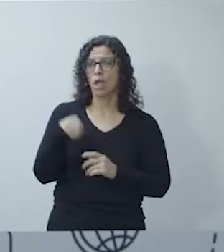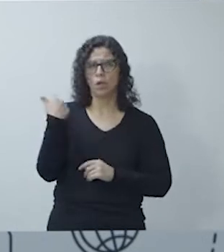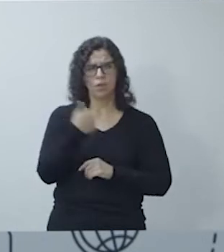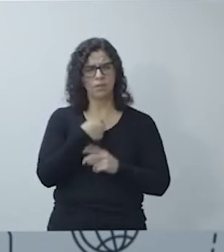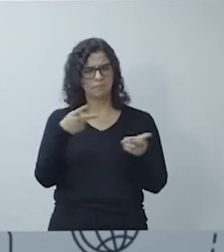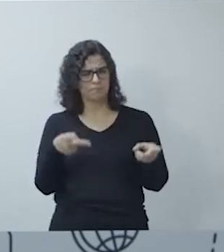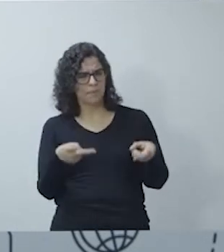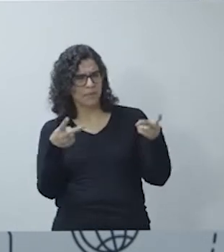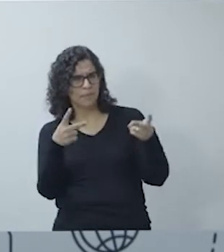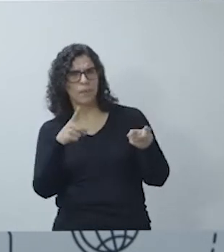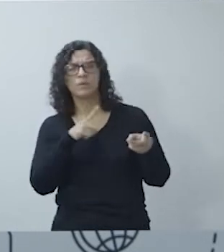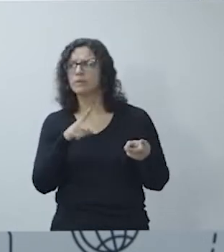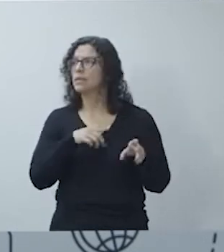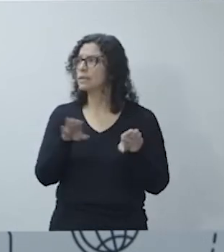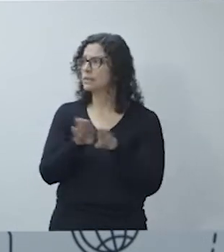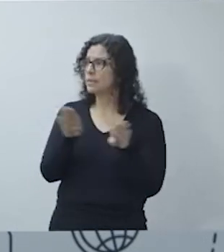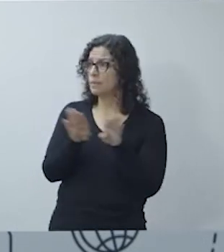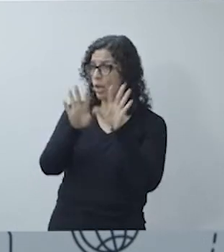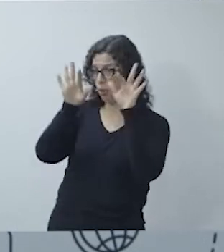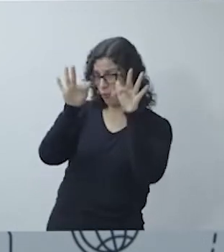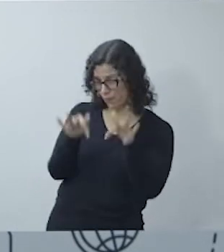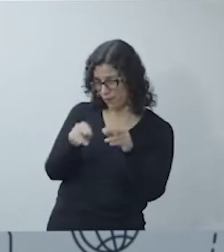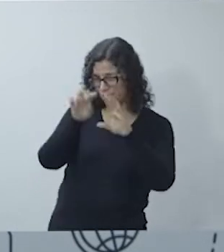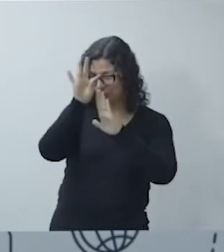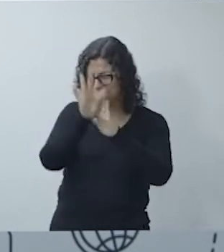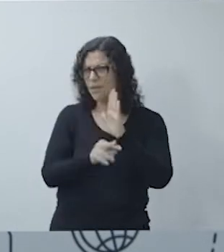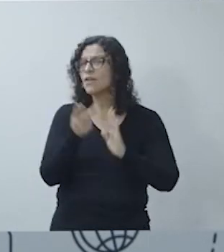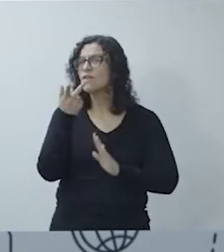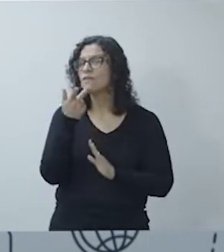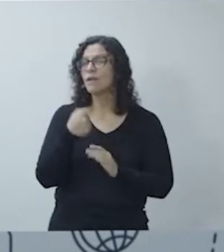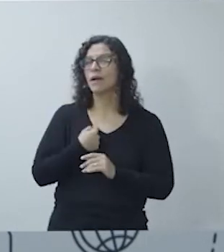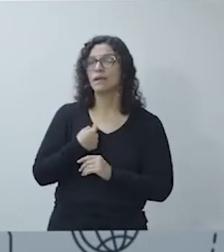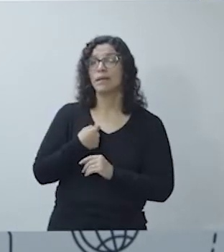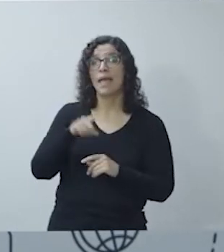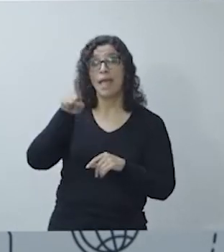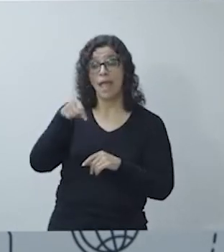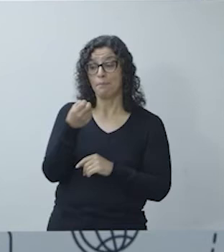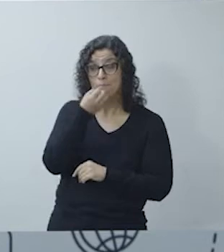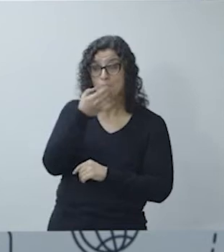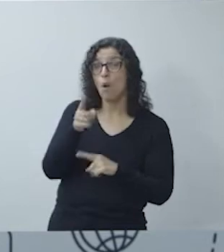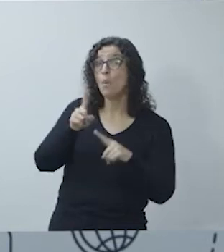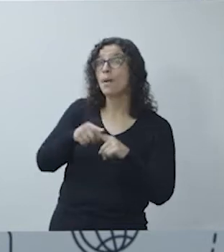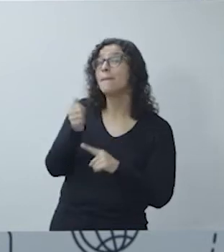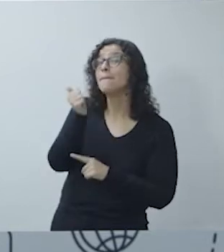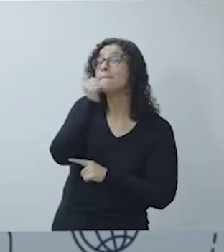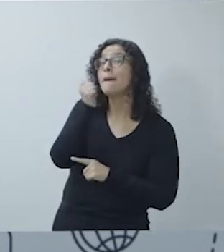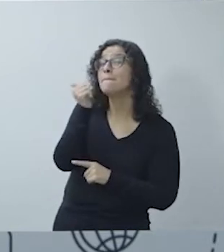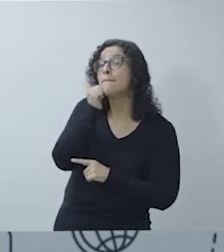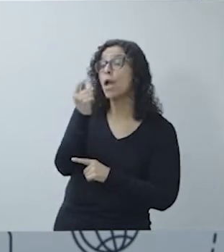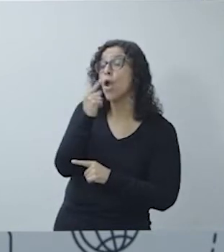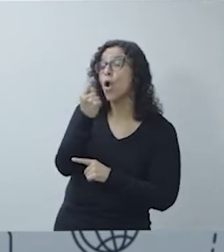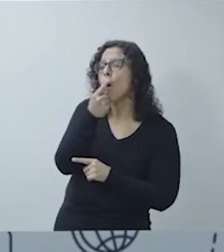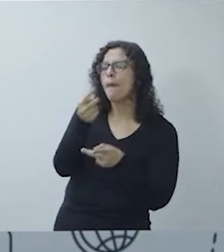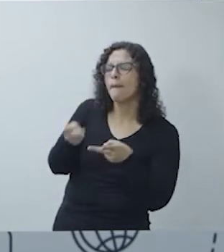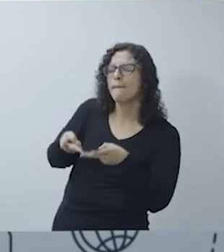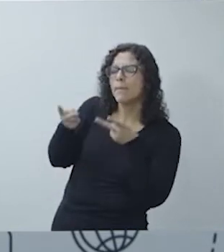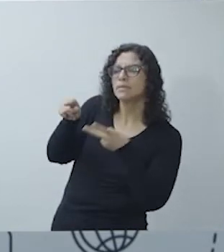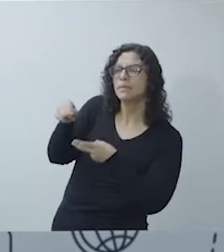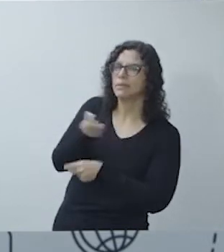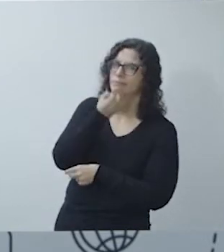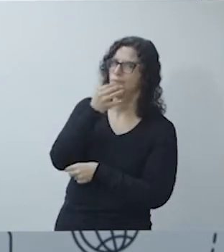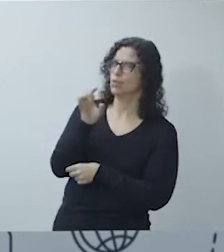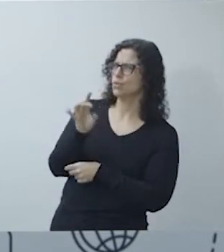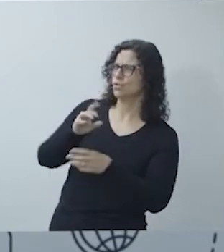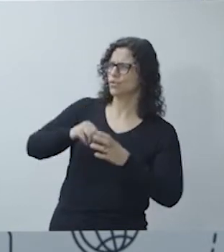uma observação no final desta parte que diz que era só para os olhos